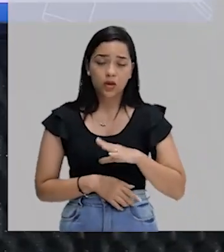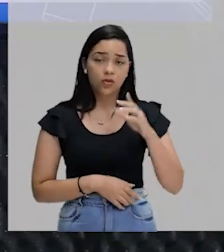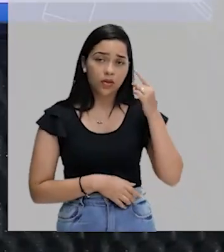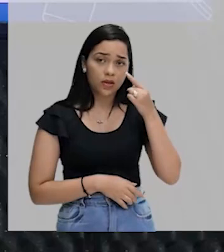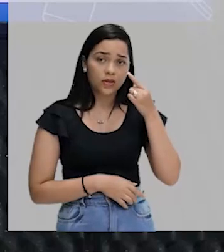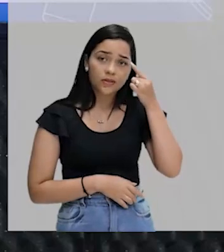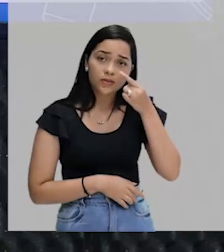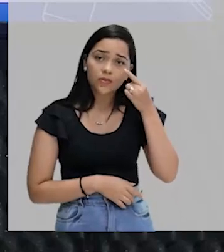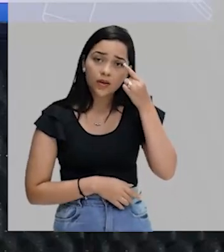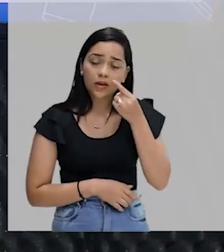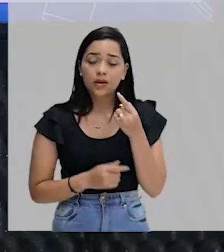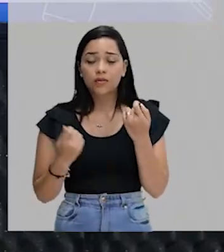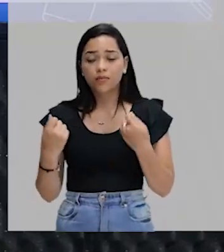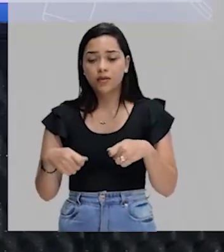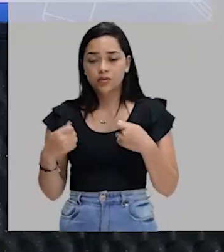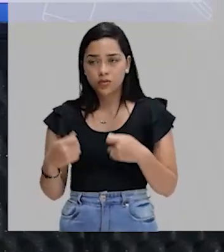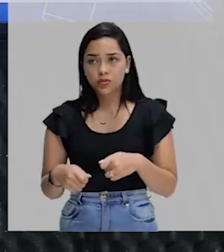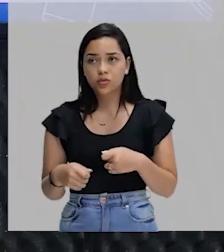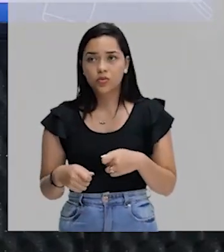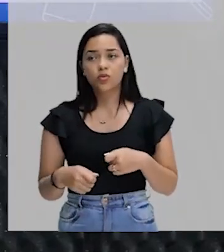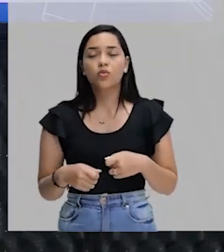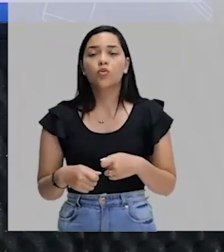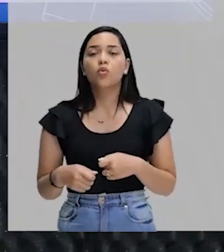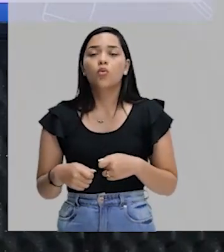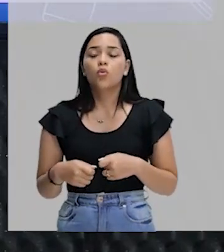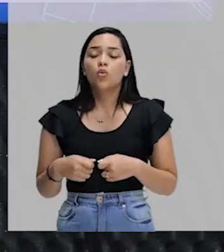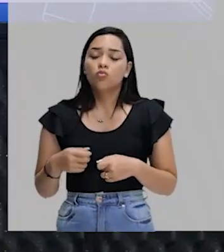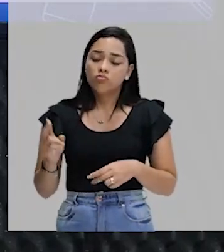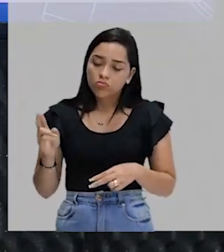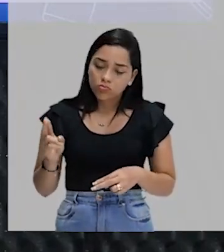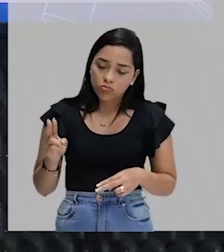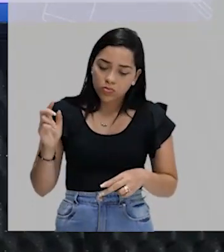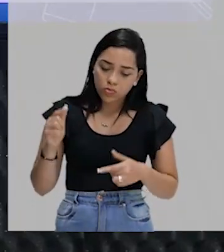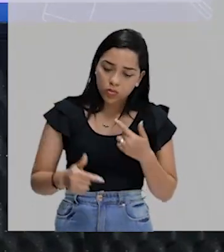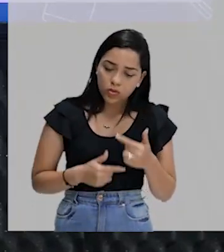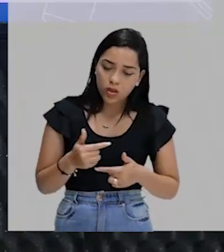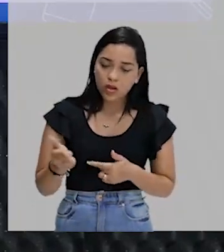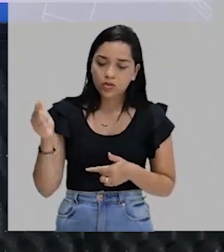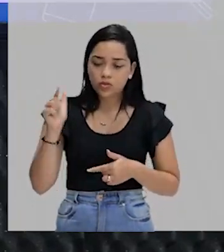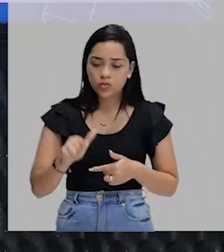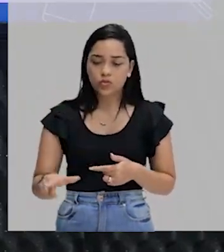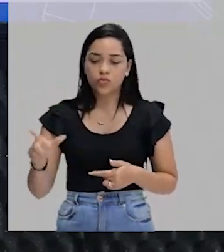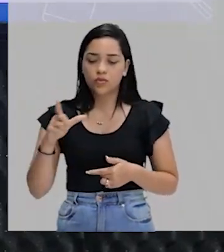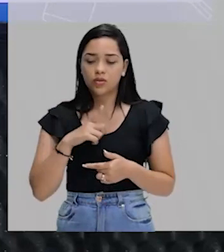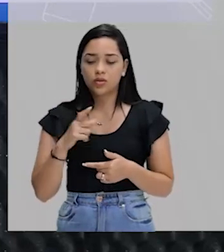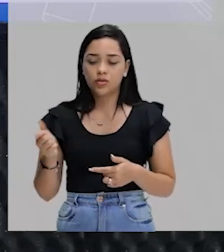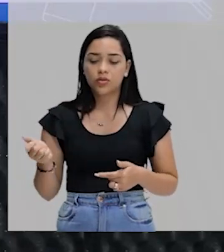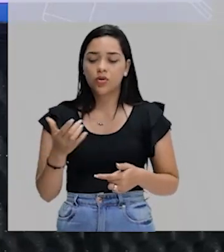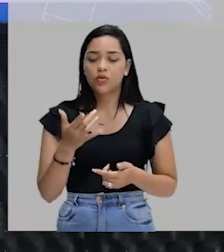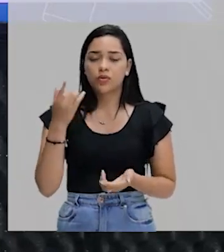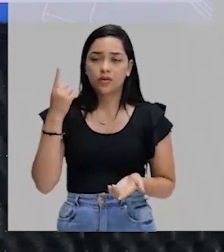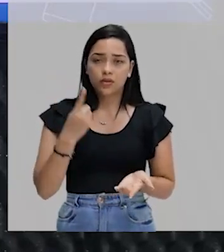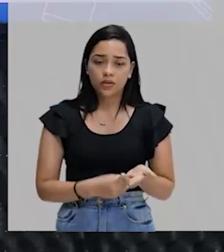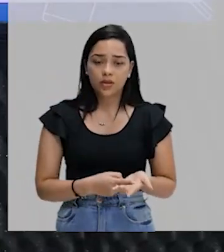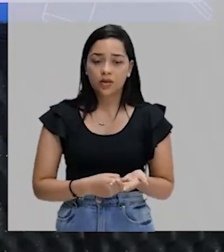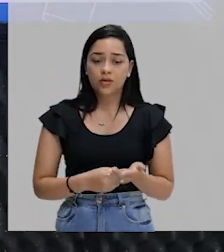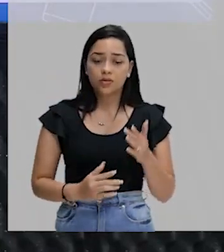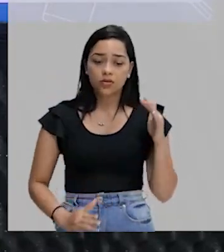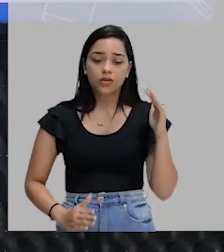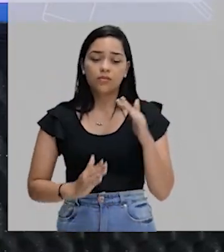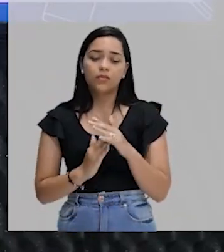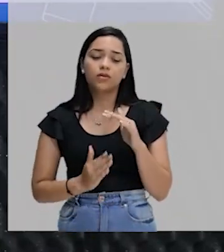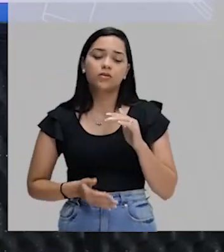Espanha precisou sentar novamente para estabelecer novos tratados de limites